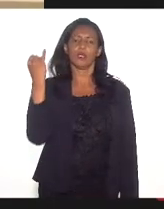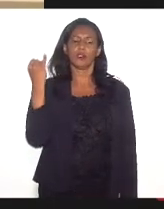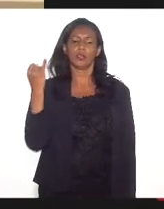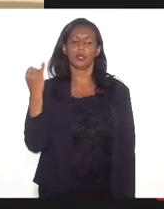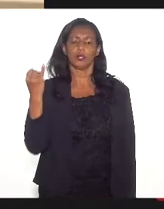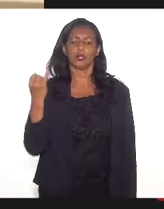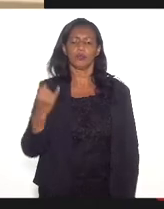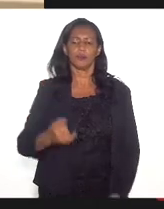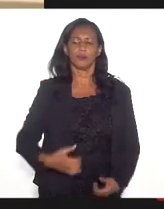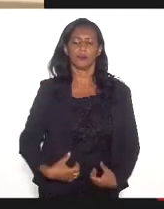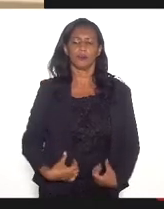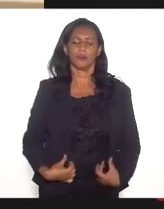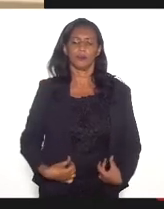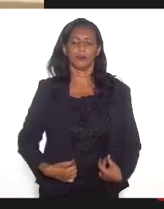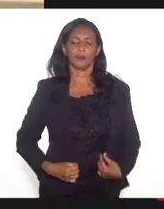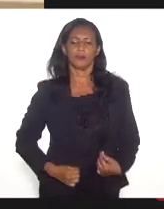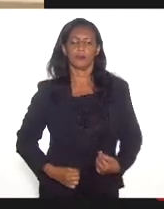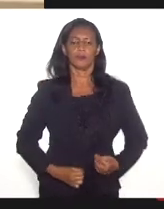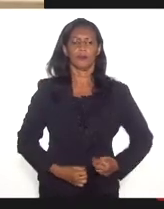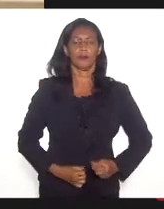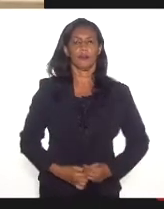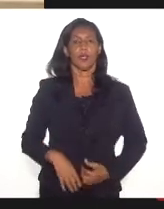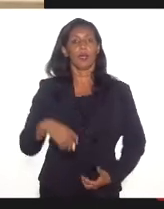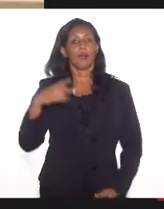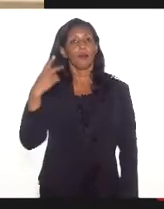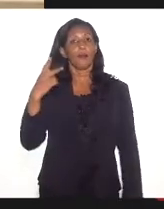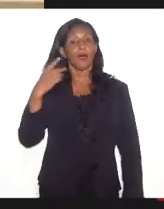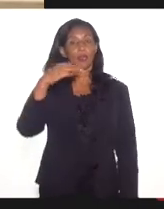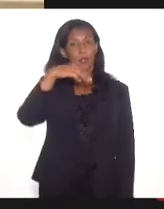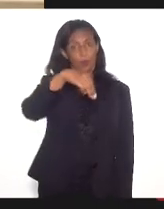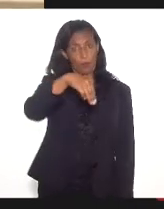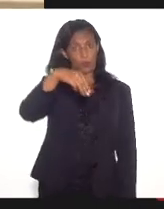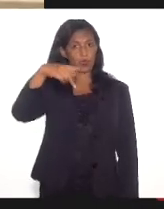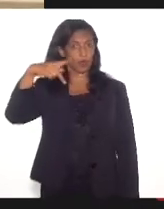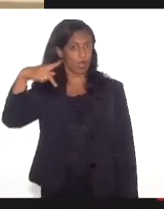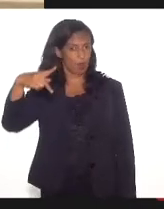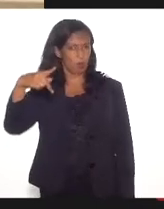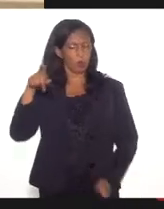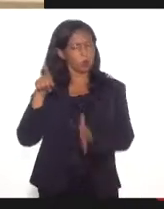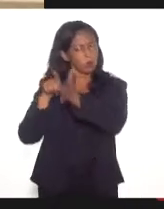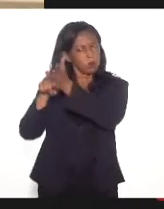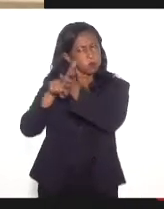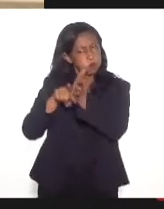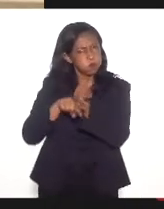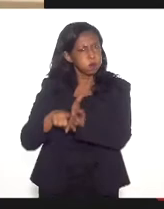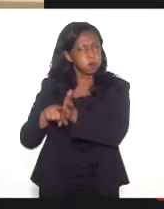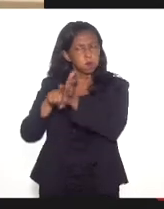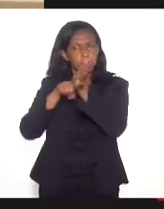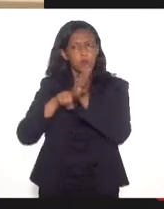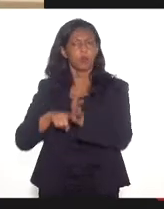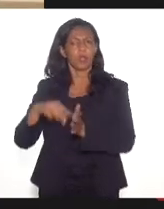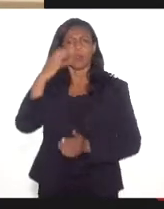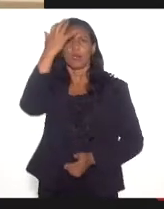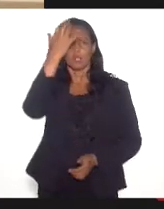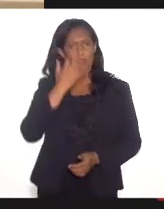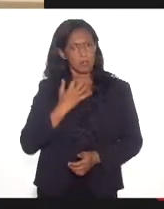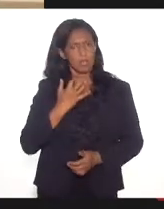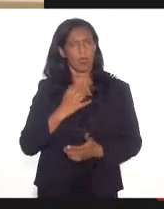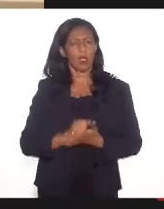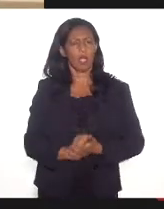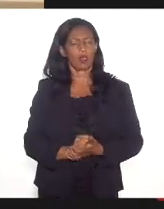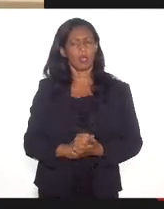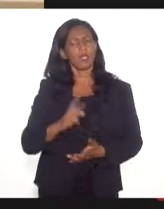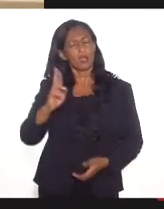que provoquemos o Ministério Público a fazer uma investigação célere e que dê